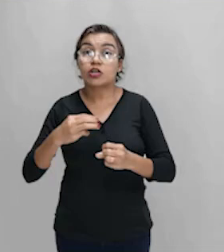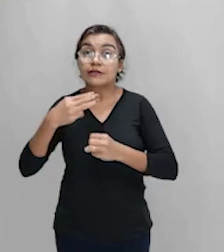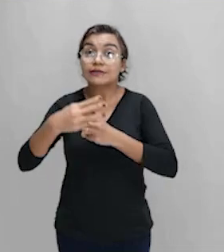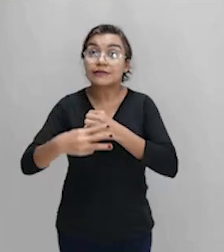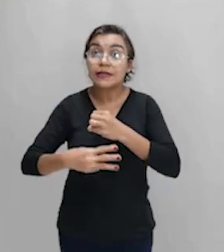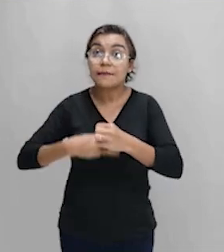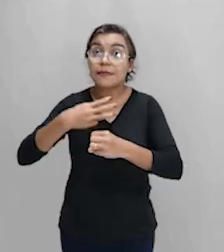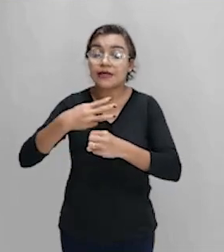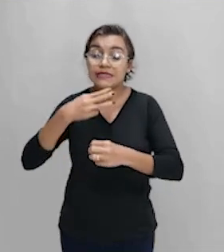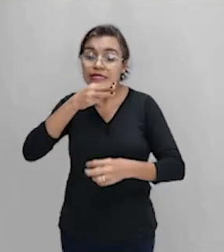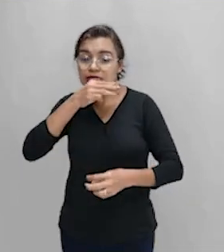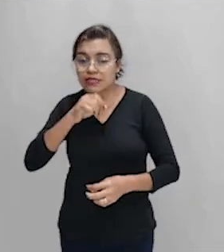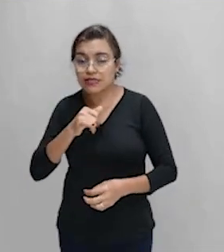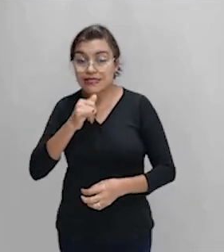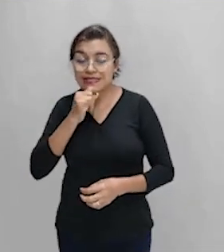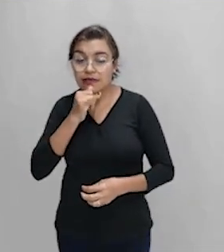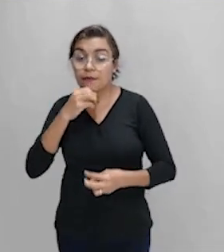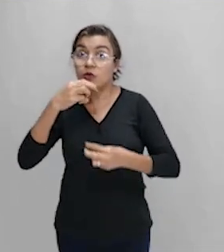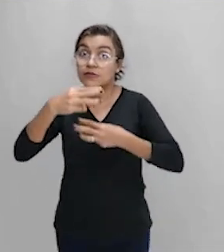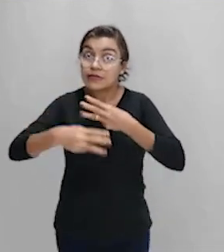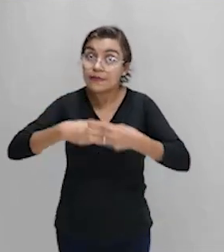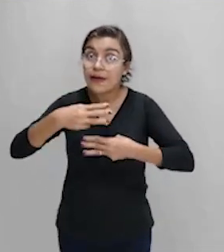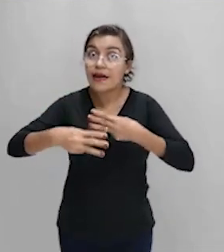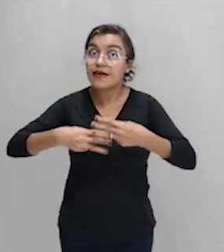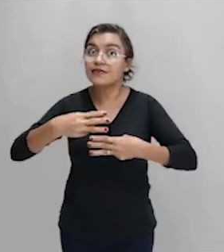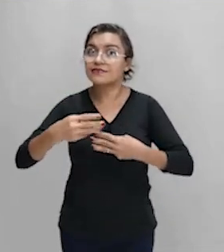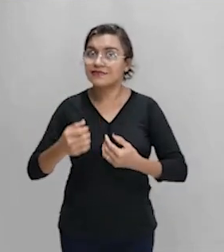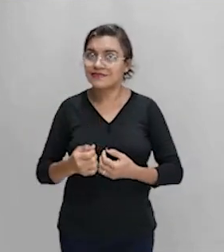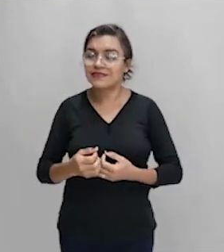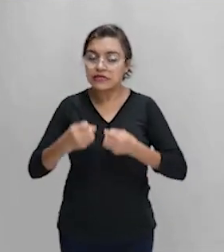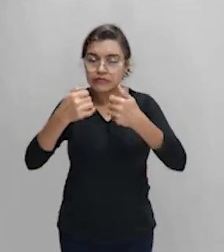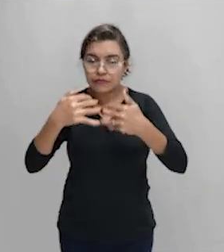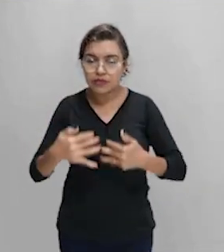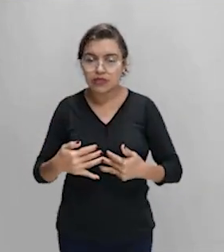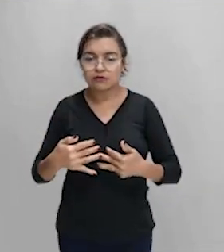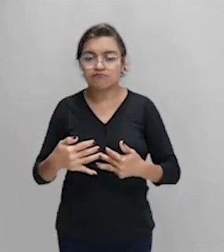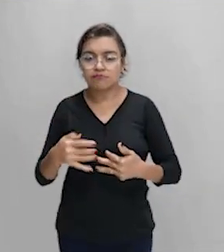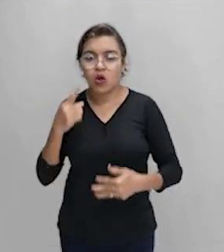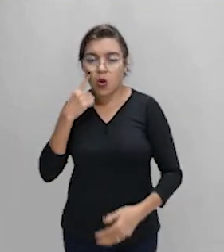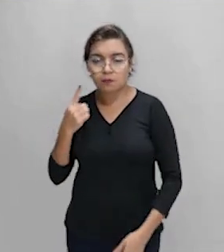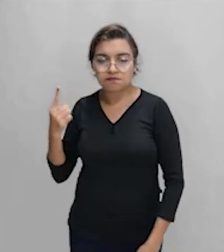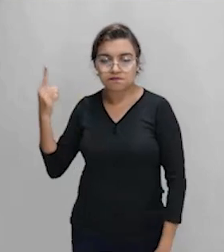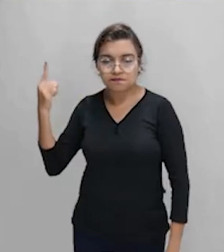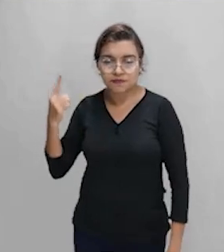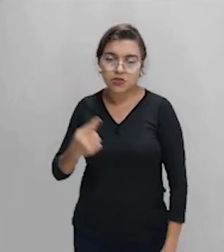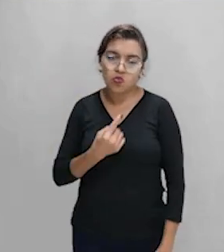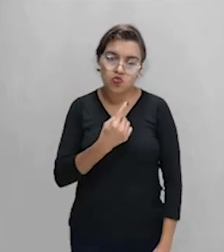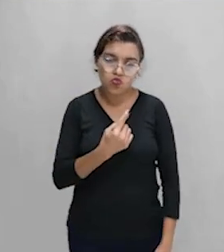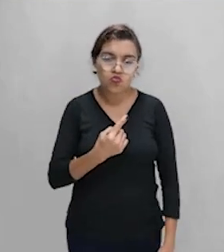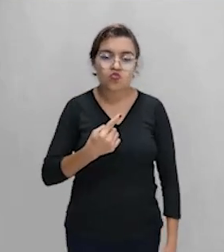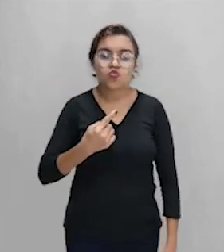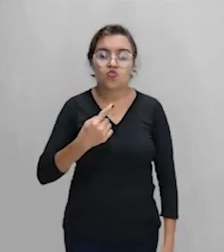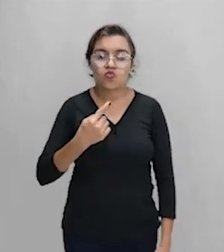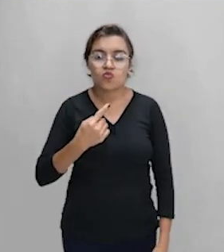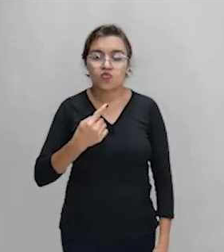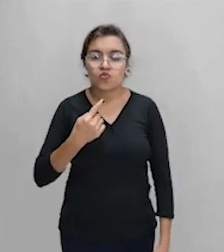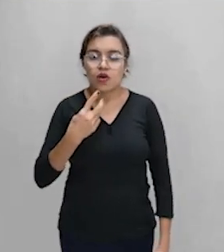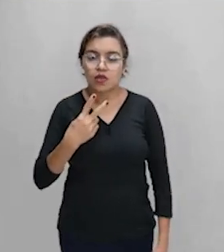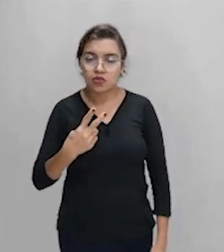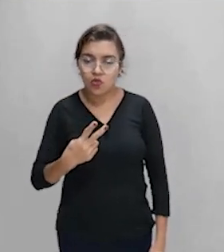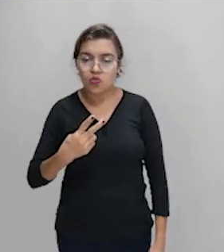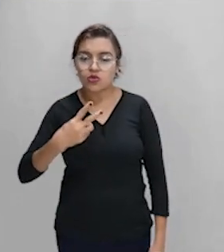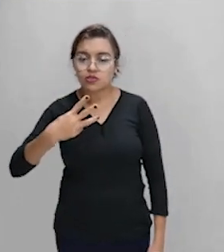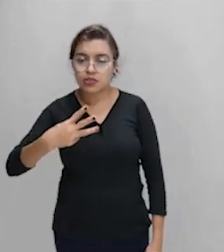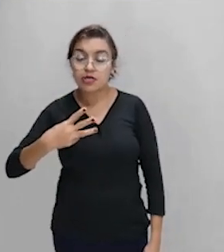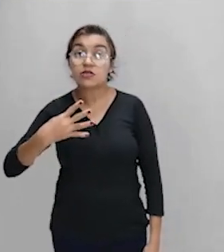são o quê? São os mesociclos. Mesociclo 1, mesociclo 2, mesociclo 3, mesociclo